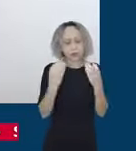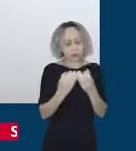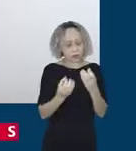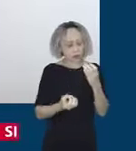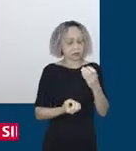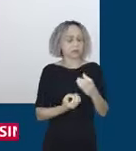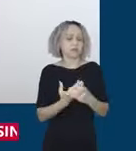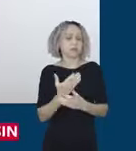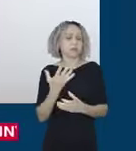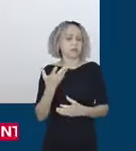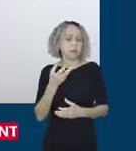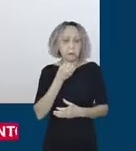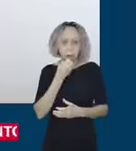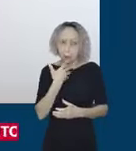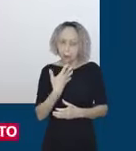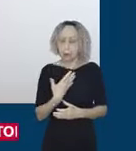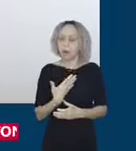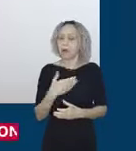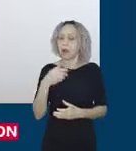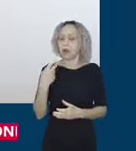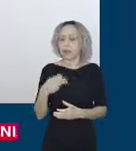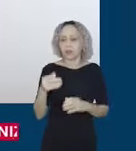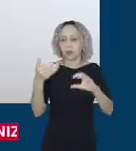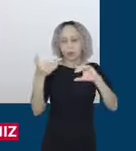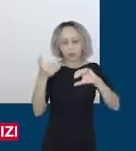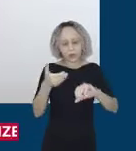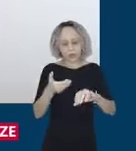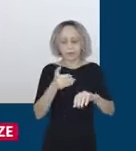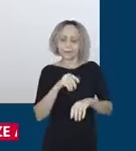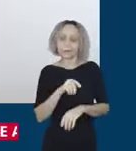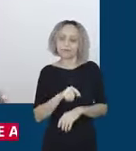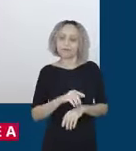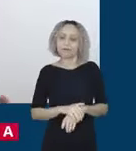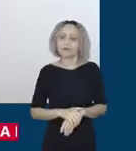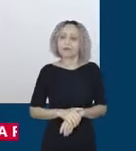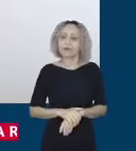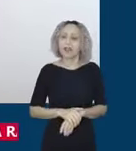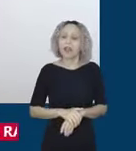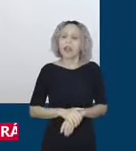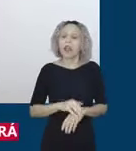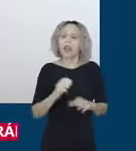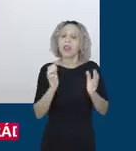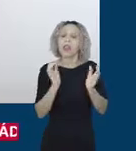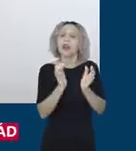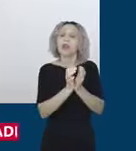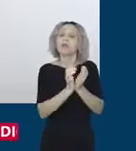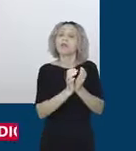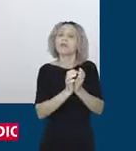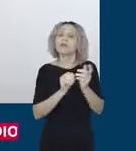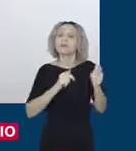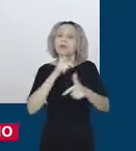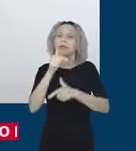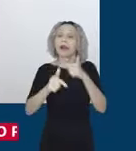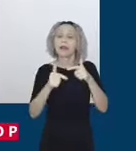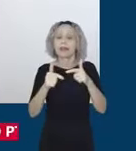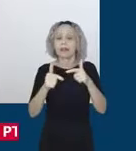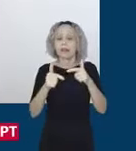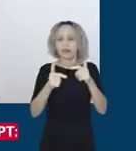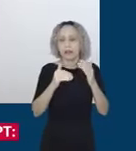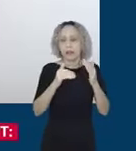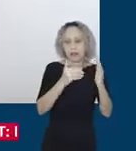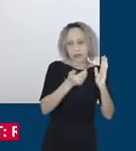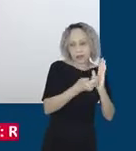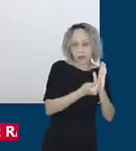evento aqui no Congresso, dessa frente, que vai trabalhar Câmara e Senado na linha